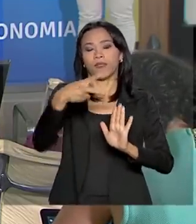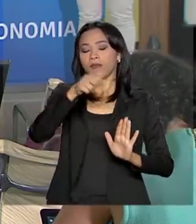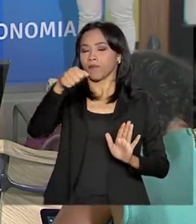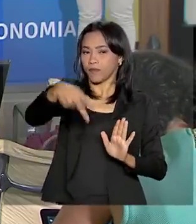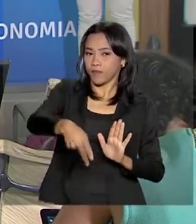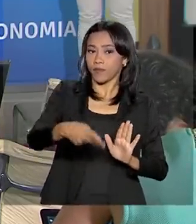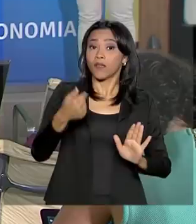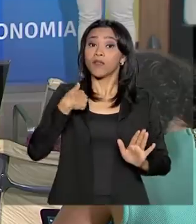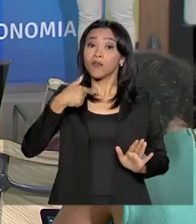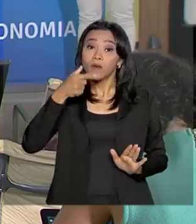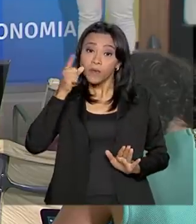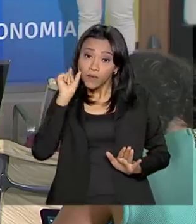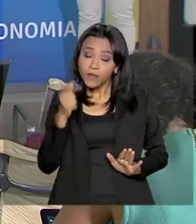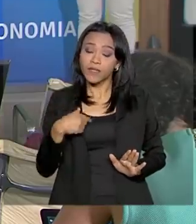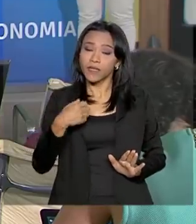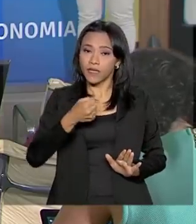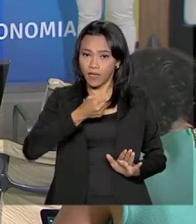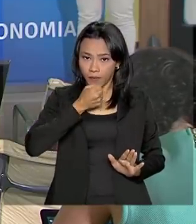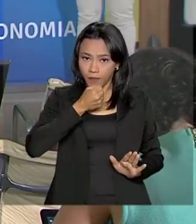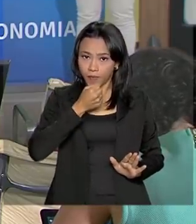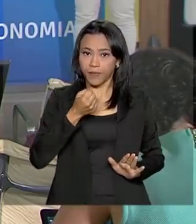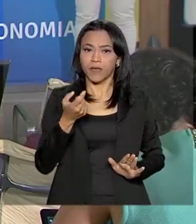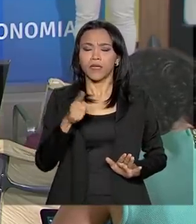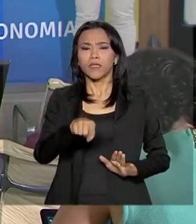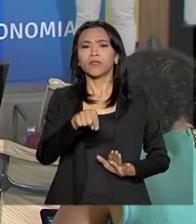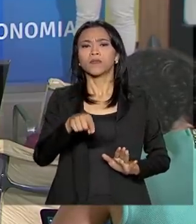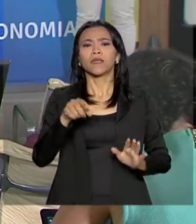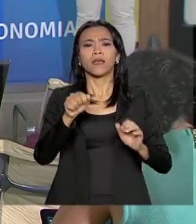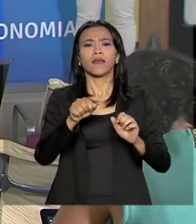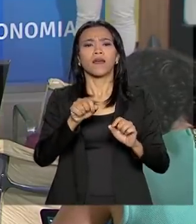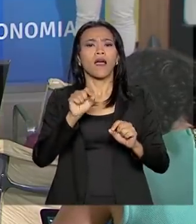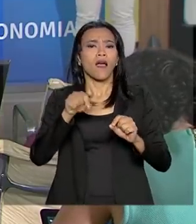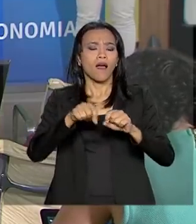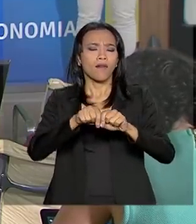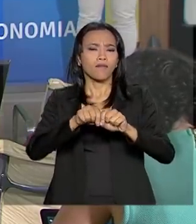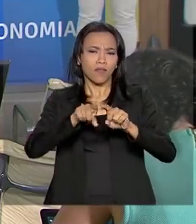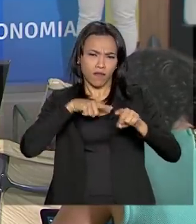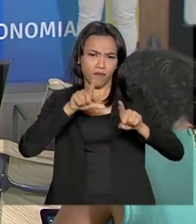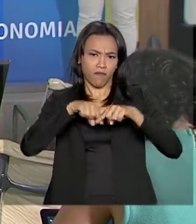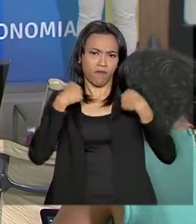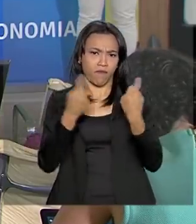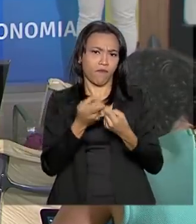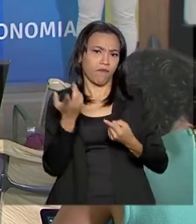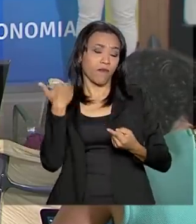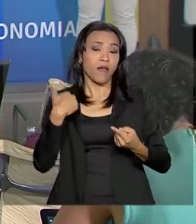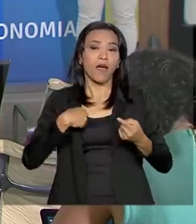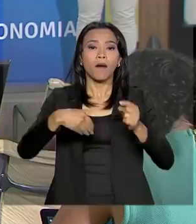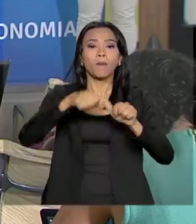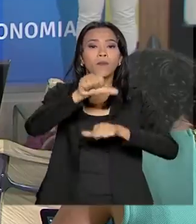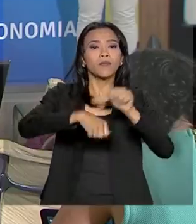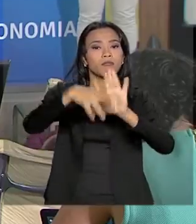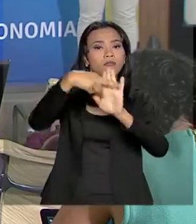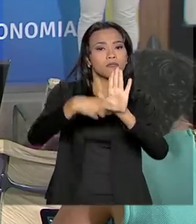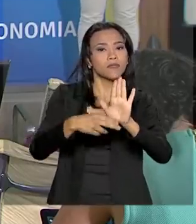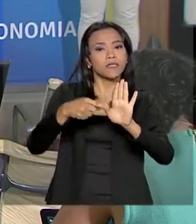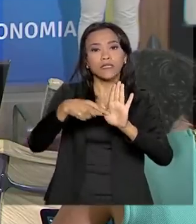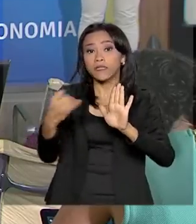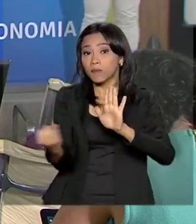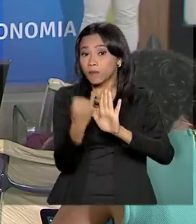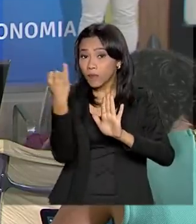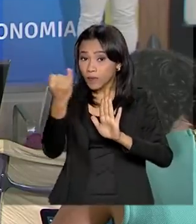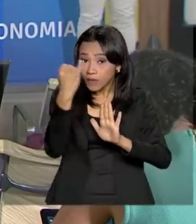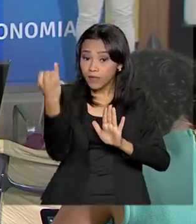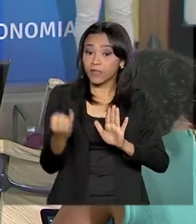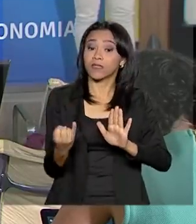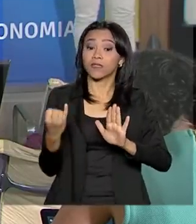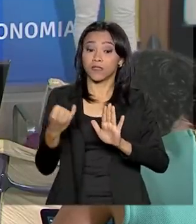ele comentou na frente parlamentar da agropecuária que a reforma da Previdência, ela é fundamental. As reformas, de forma geral, são fundamentais